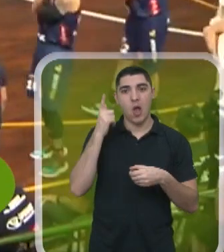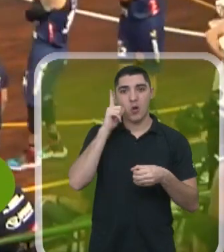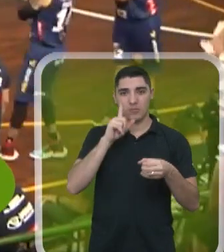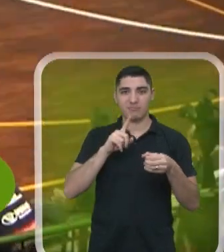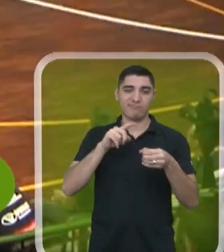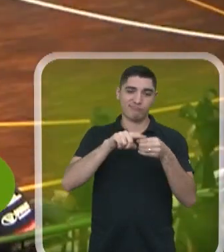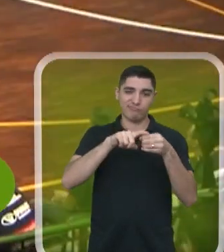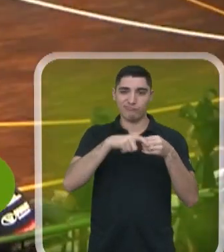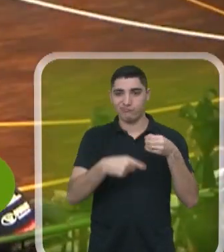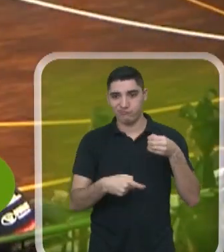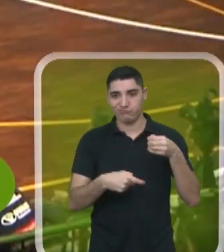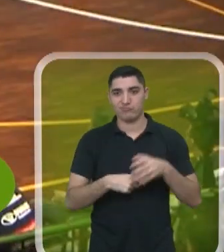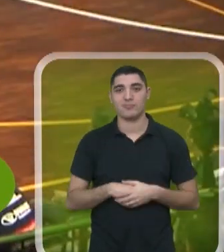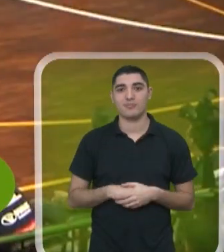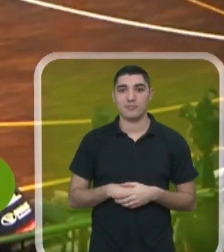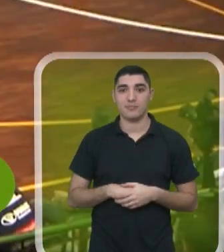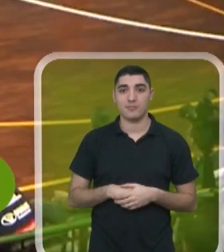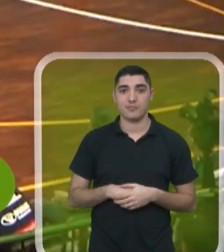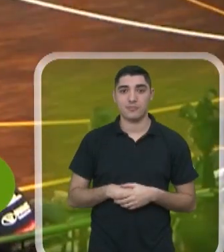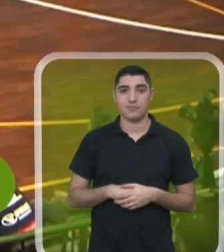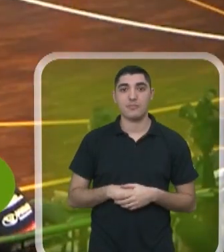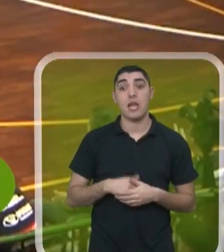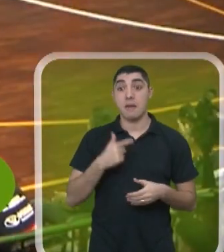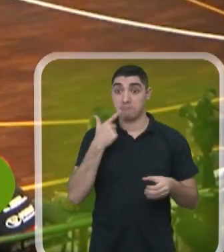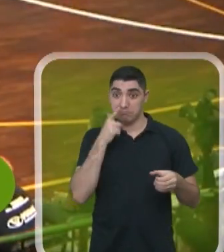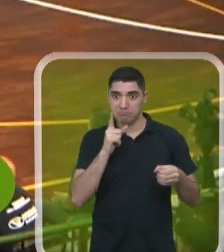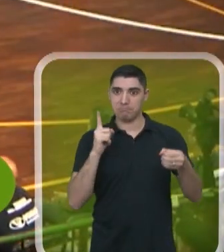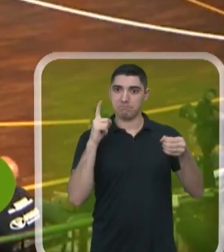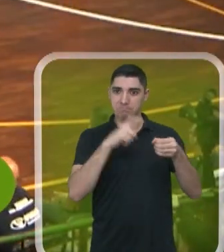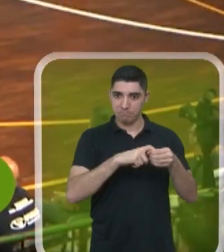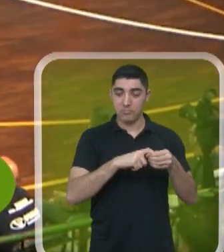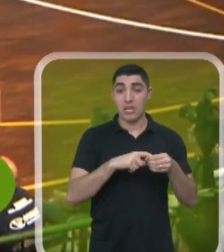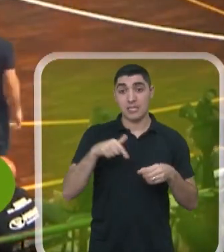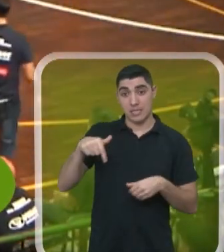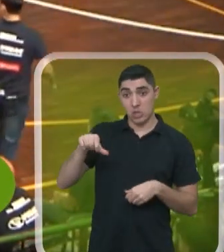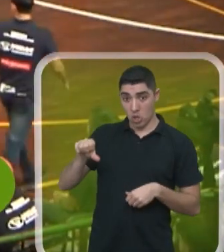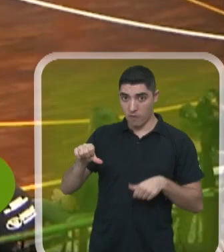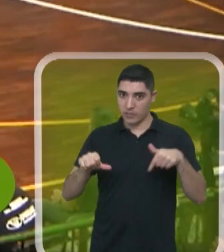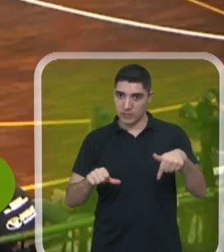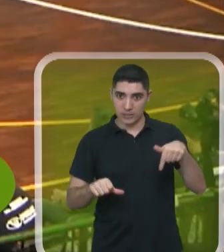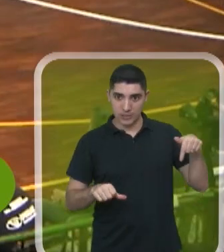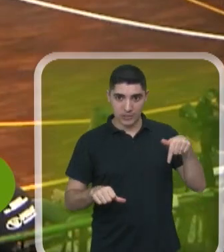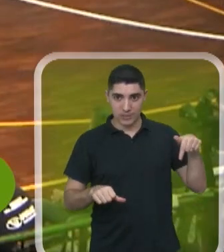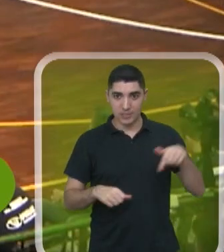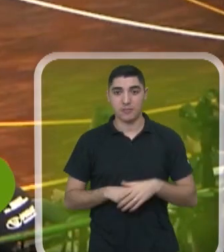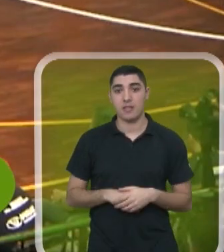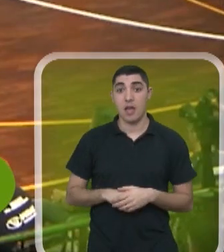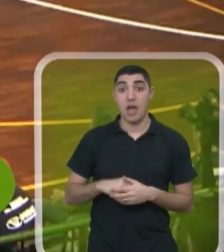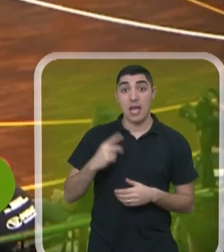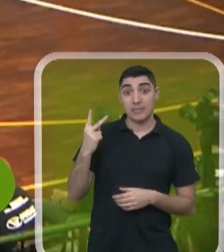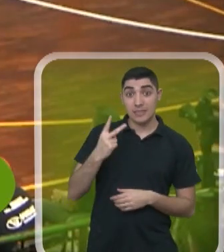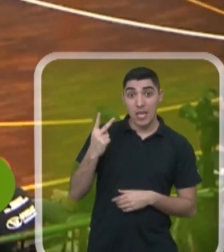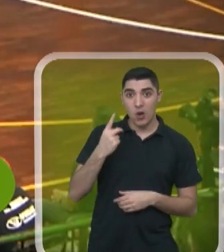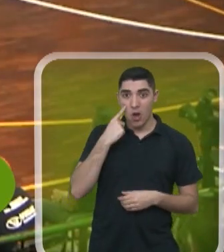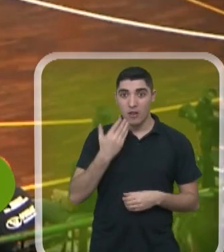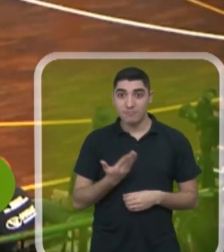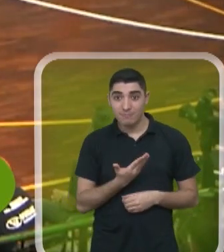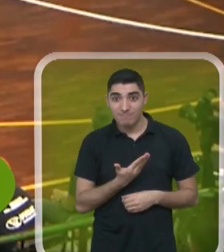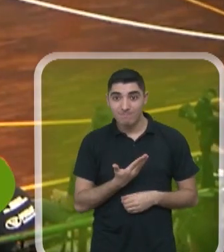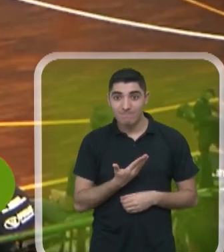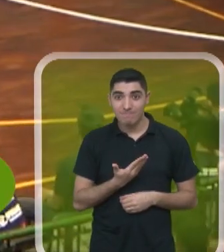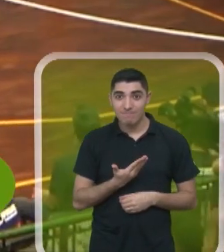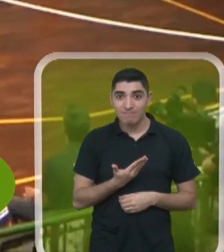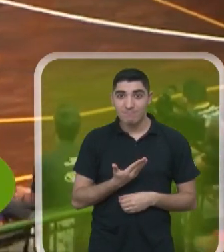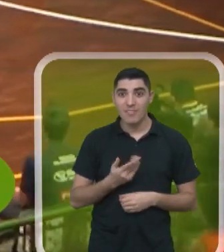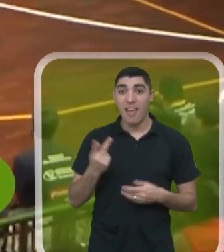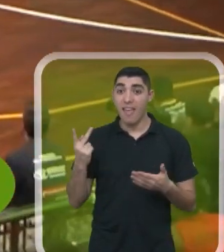saiu. No primeiro lance livre, cesta, 79-77. No segundo, Renato teria que jogar